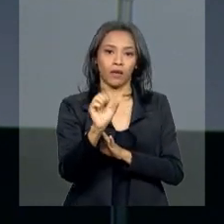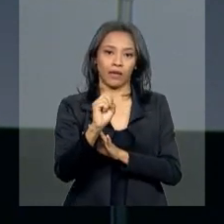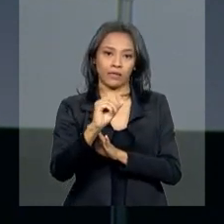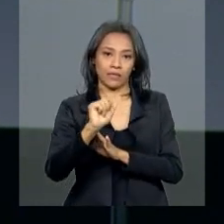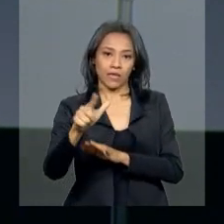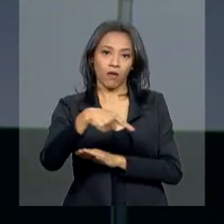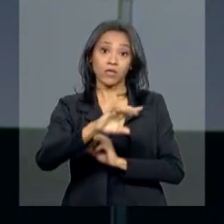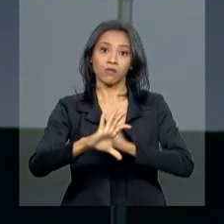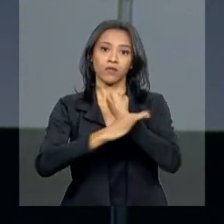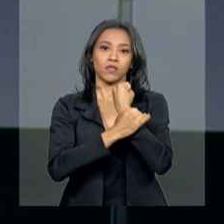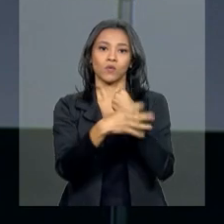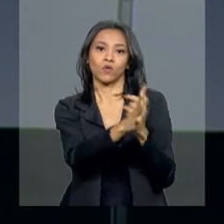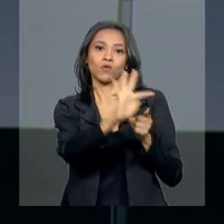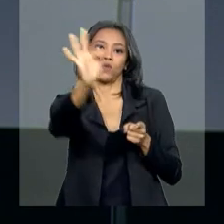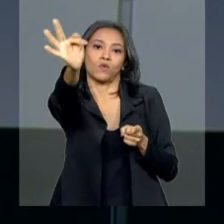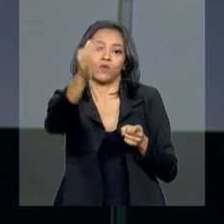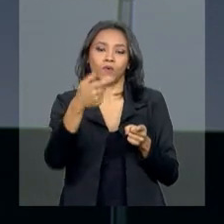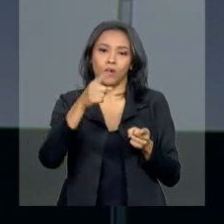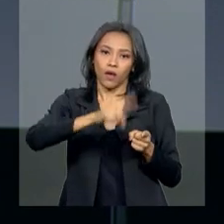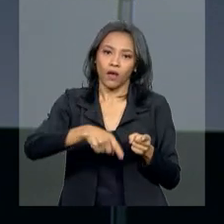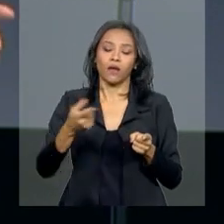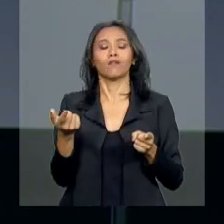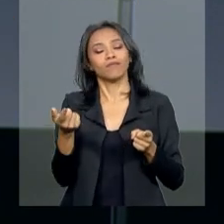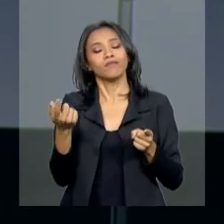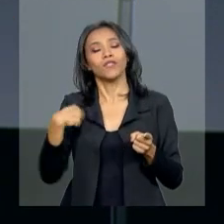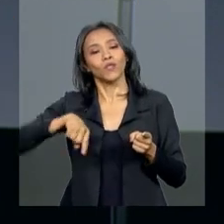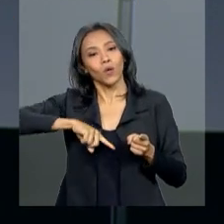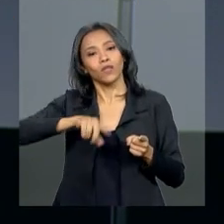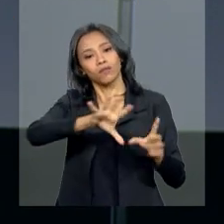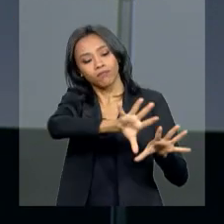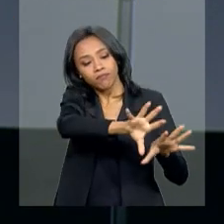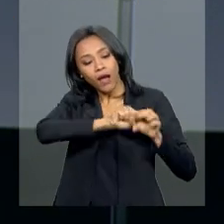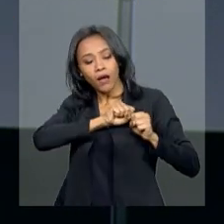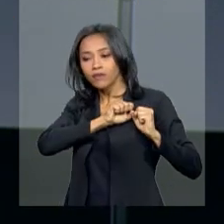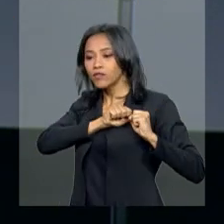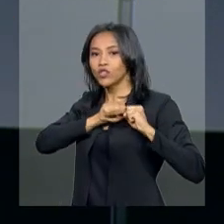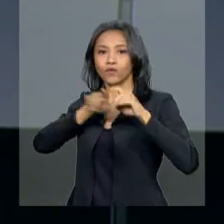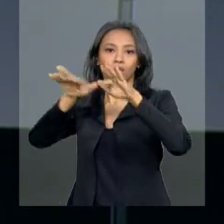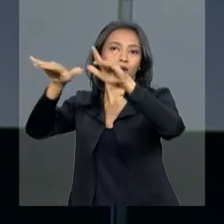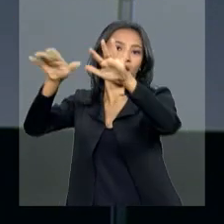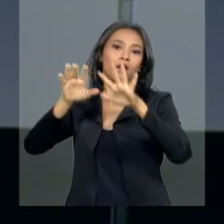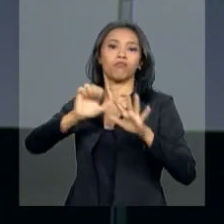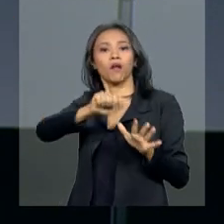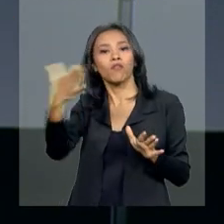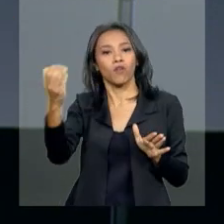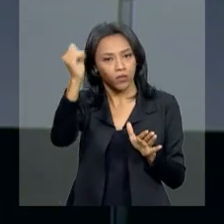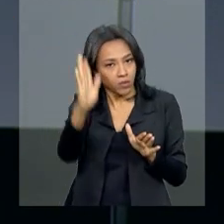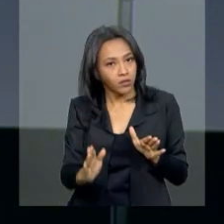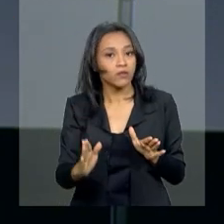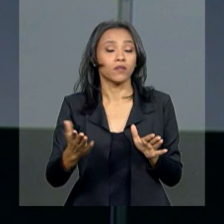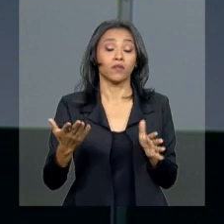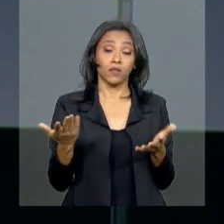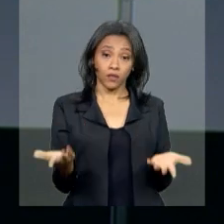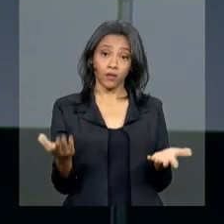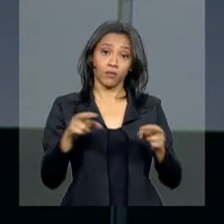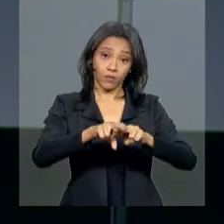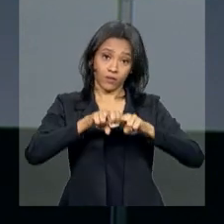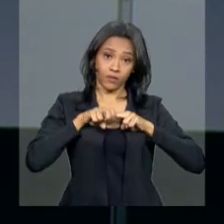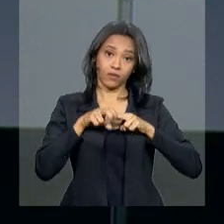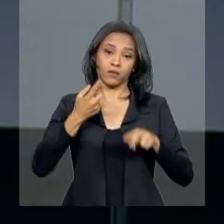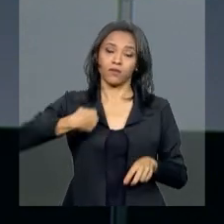né? Para investimentos, e é o que nós temos divulgado no exterior. Portanto,